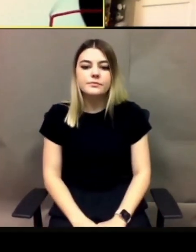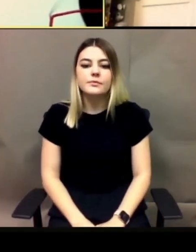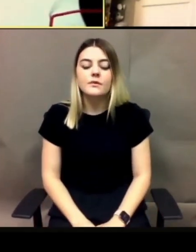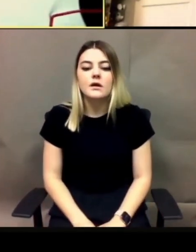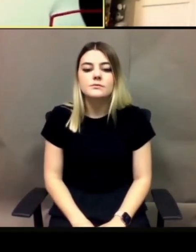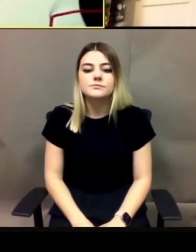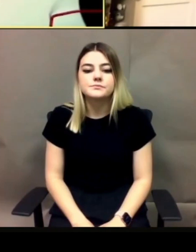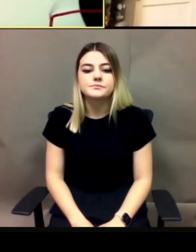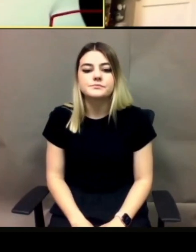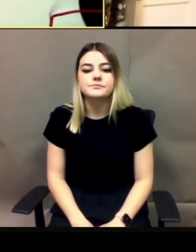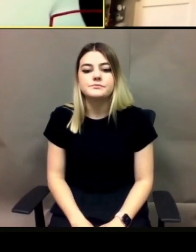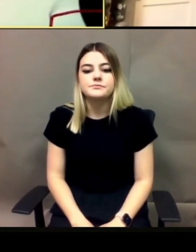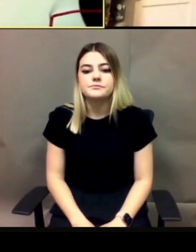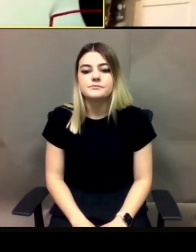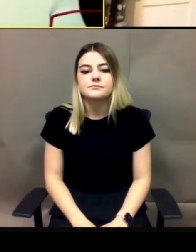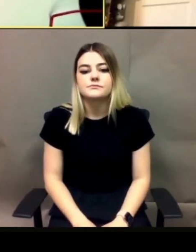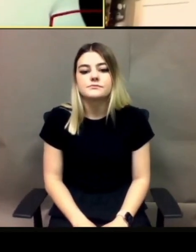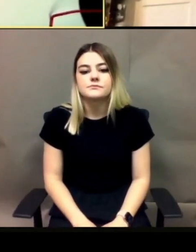aterramento.